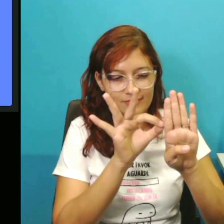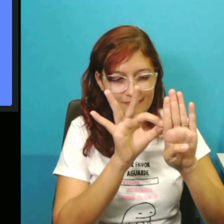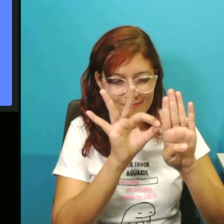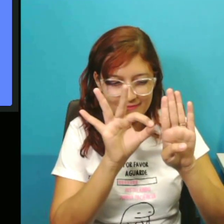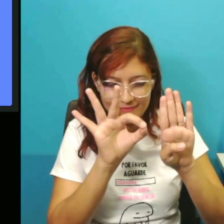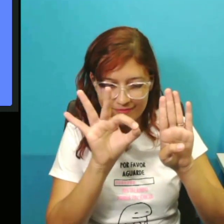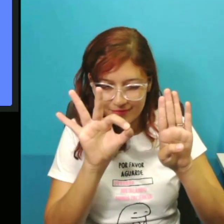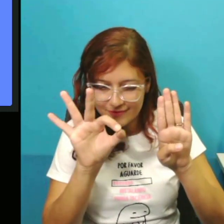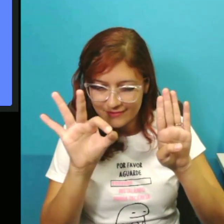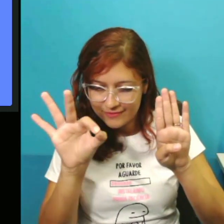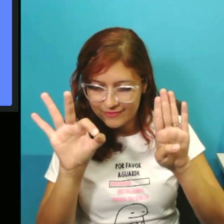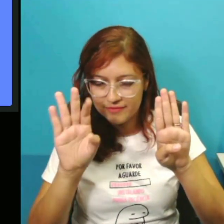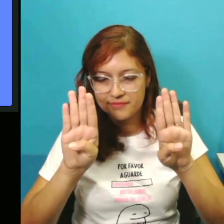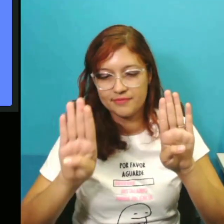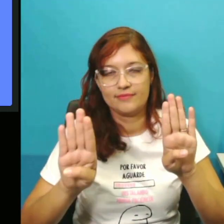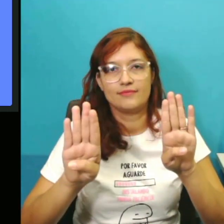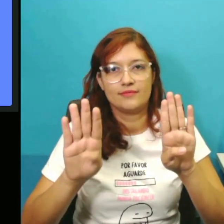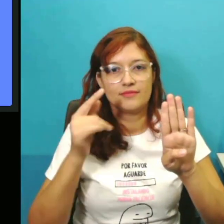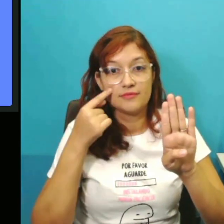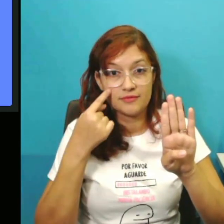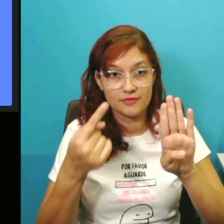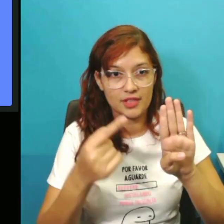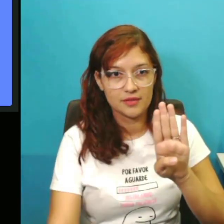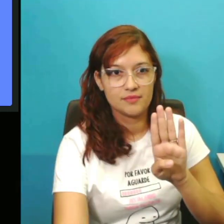e vai passar lá um fiozinho de cabelo.